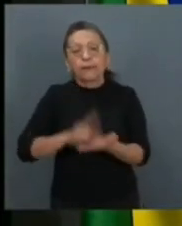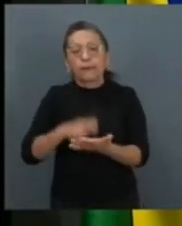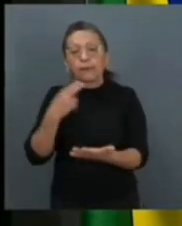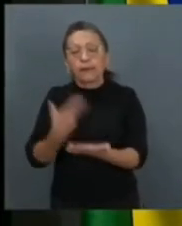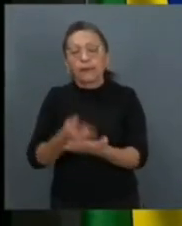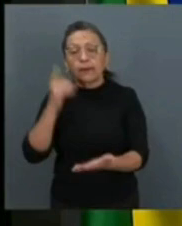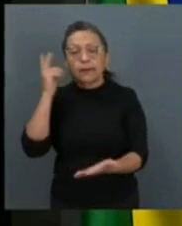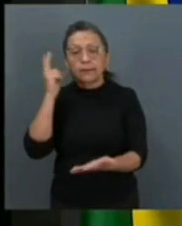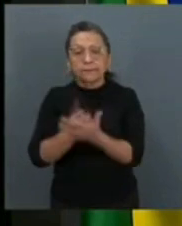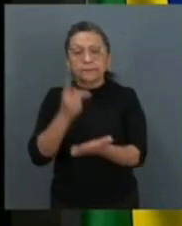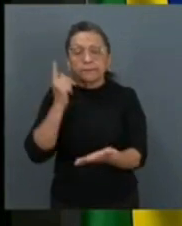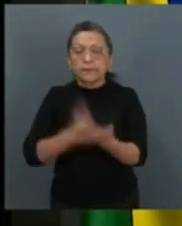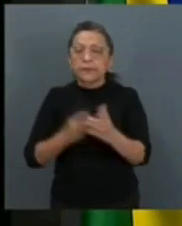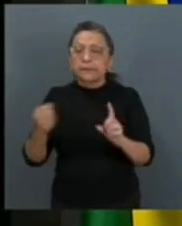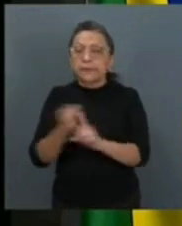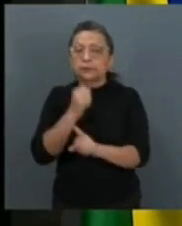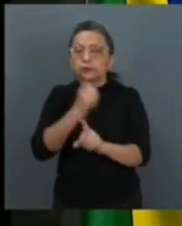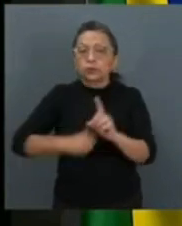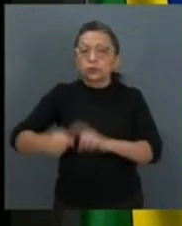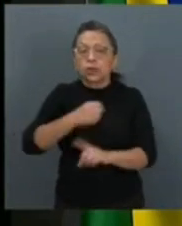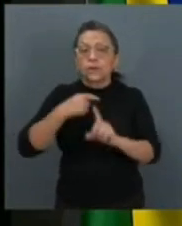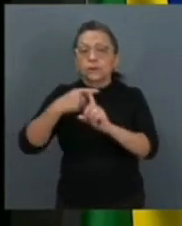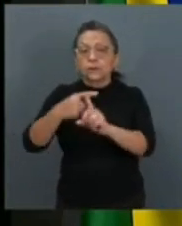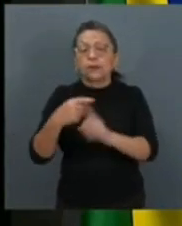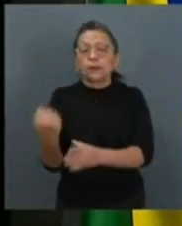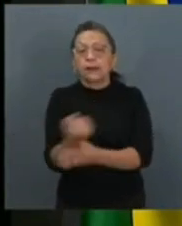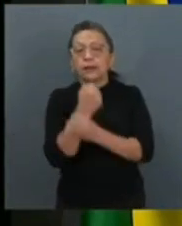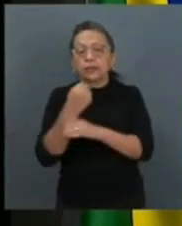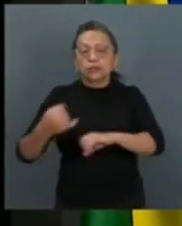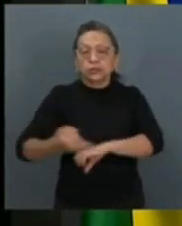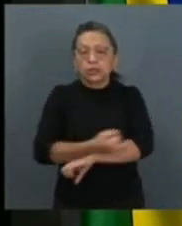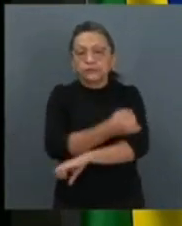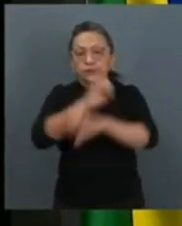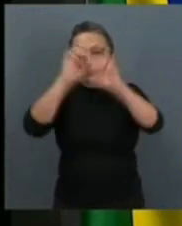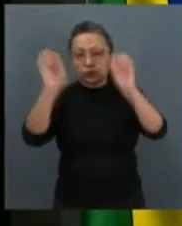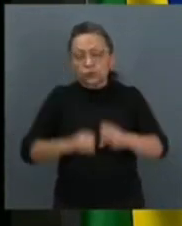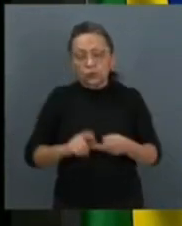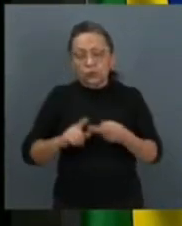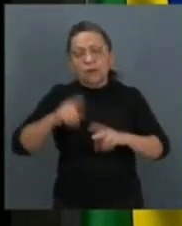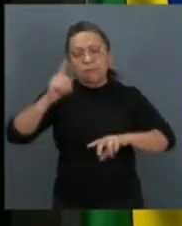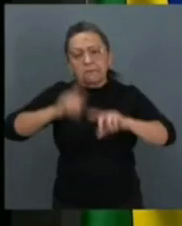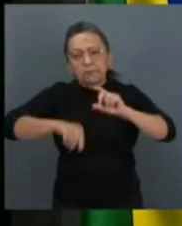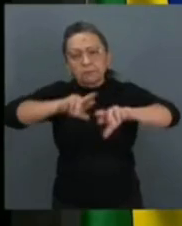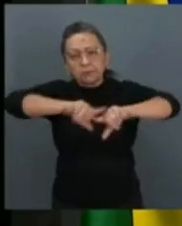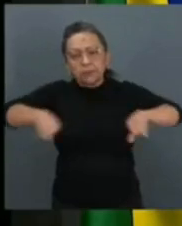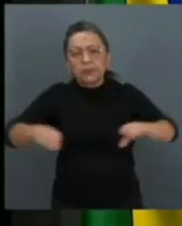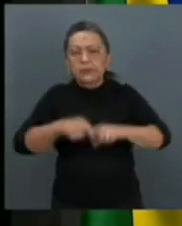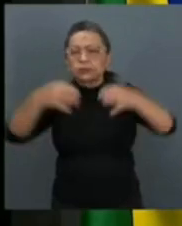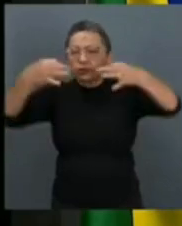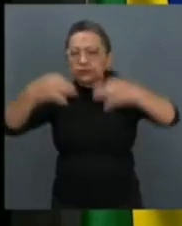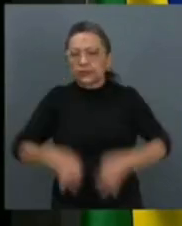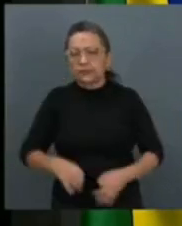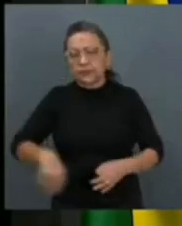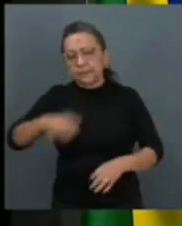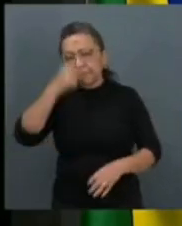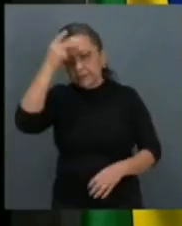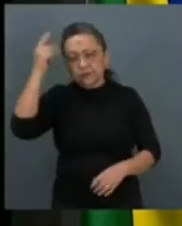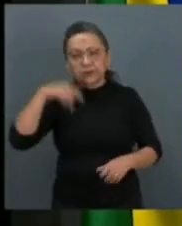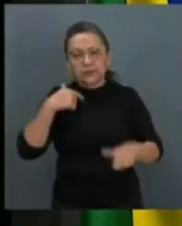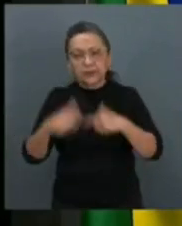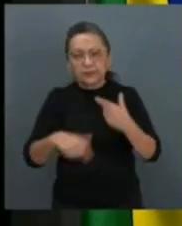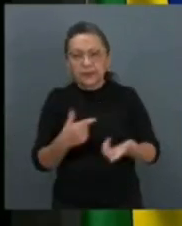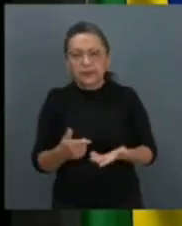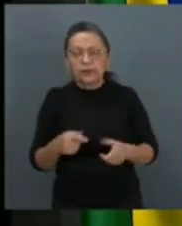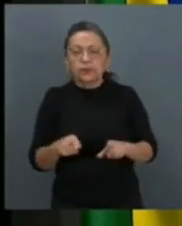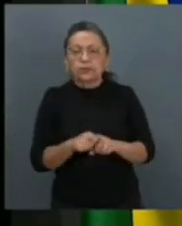impacto social positivo, pois garante infraestrutura, equipamentos e dignidade para milhares de